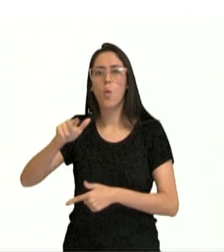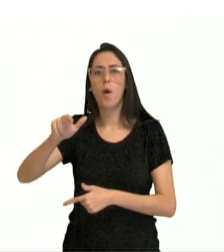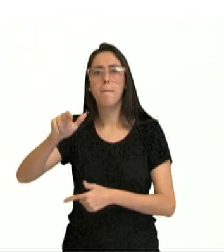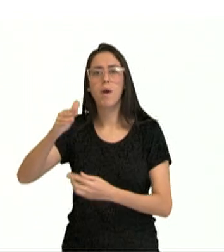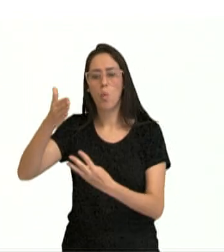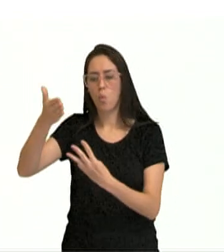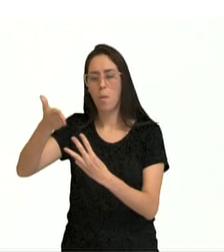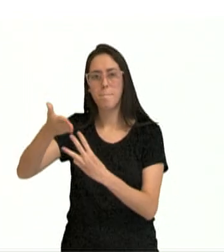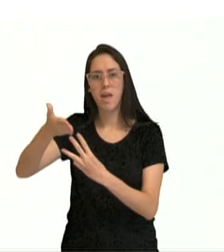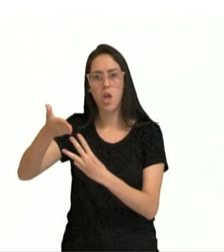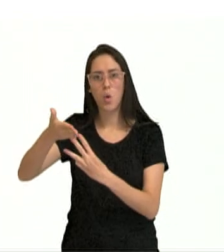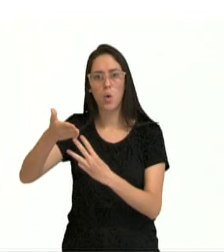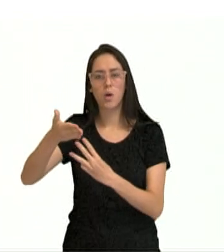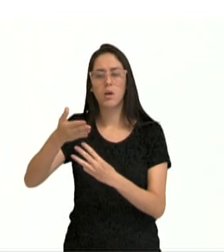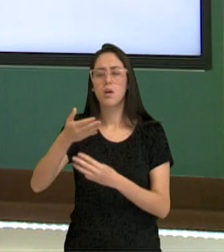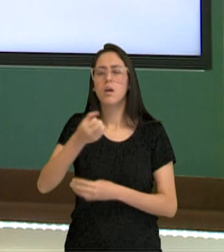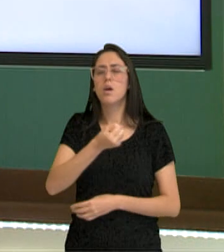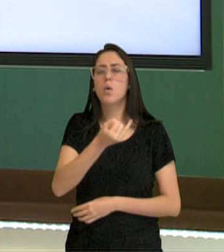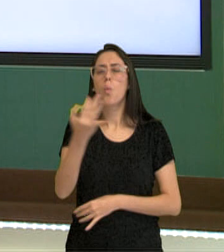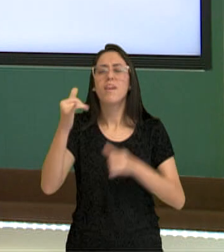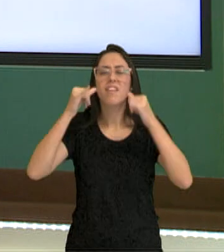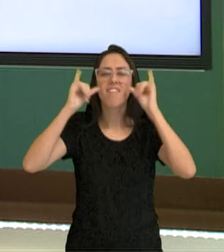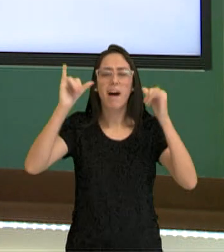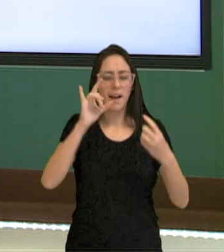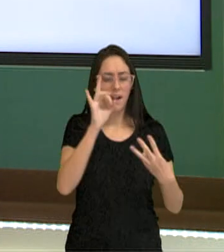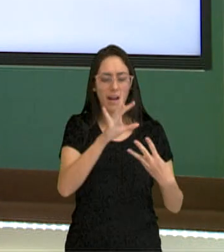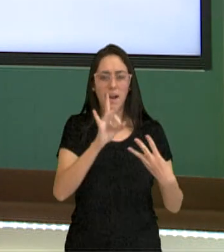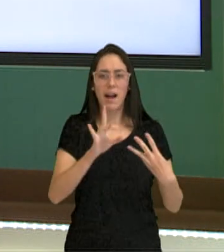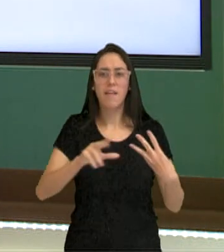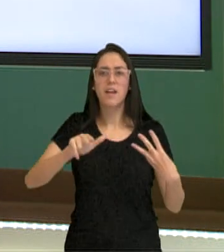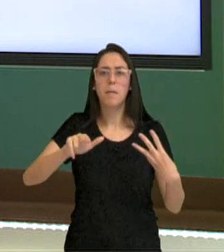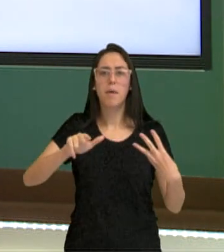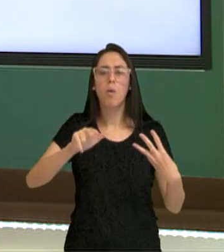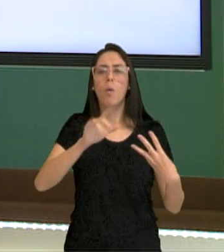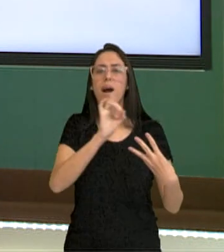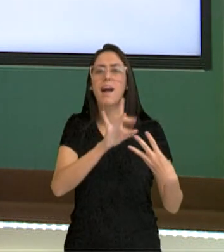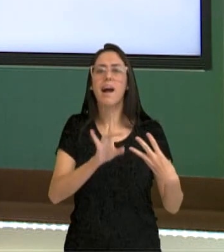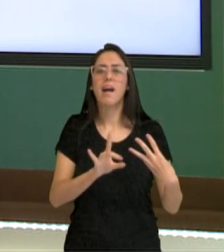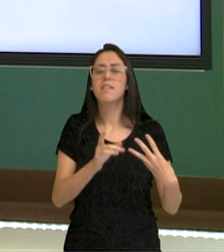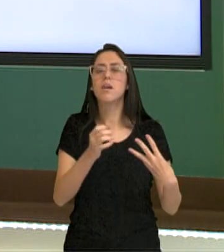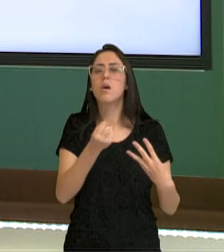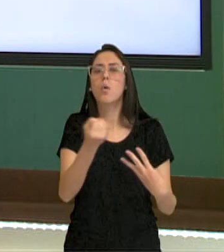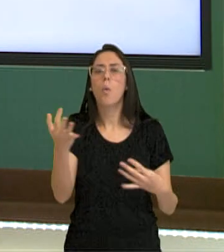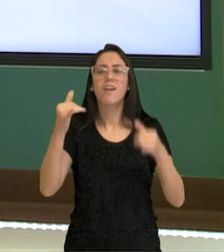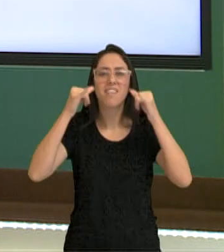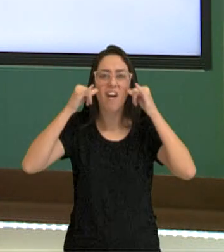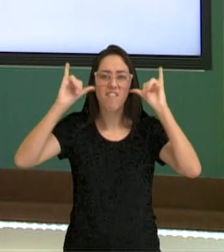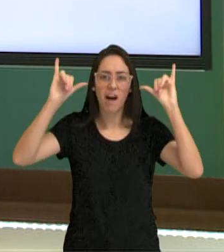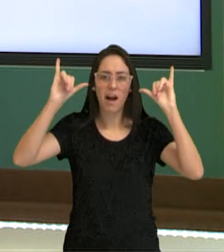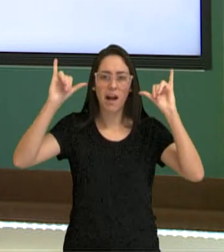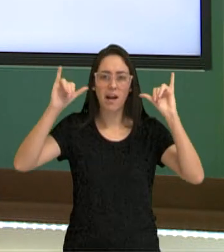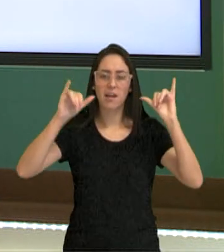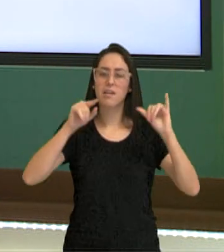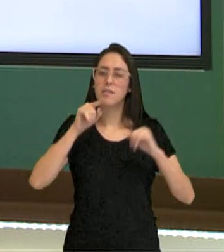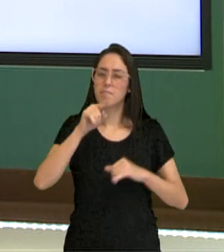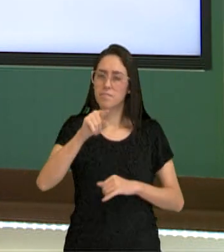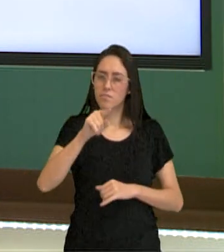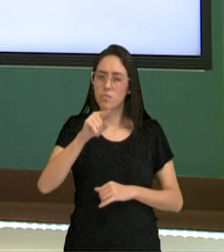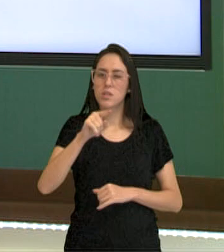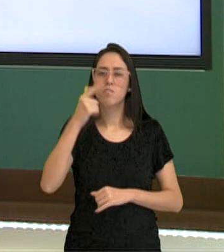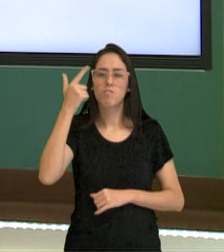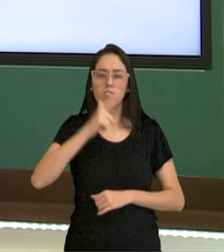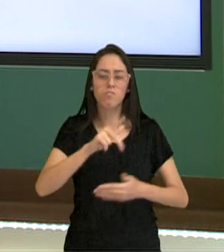Quantas vacas recebeu cada irmão? E aí? Depois de você desconfundir essa questão das palavras